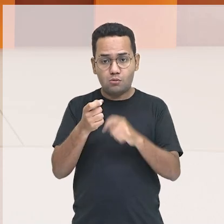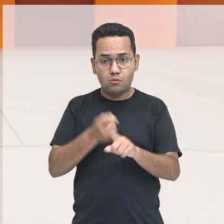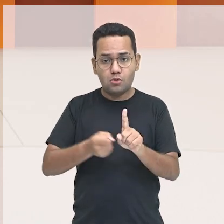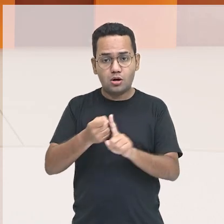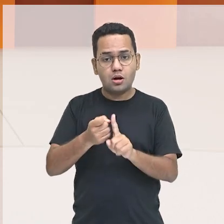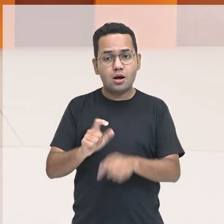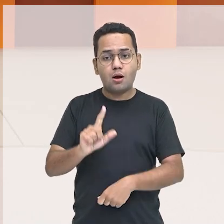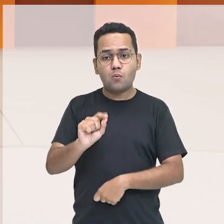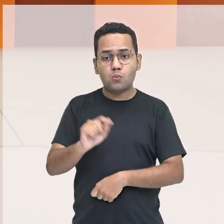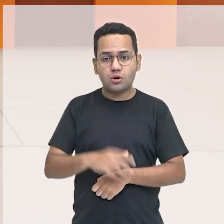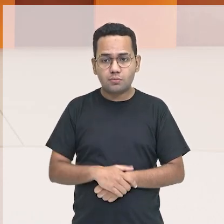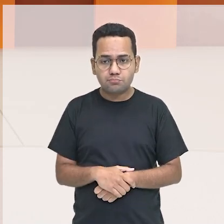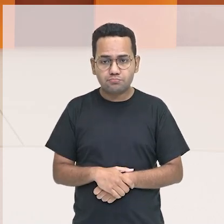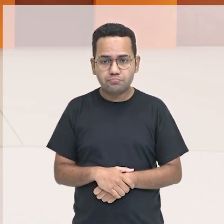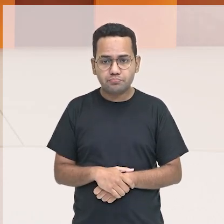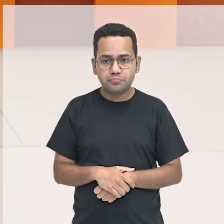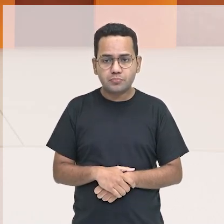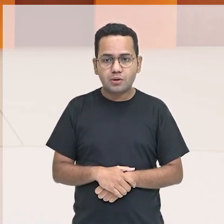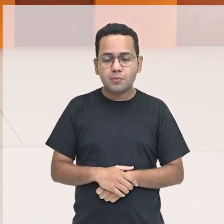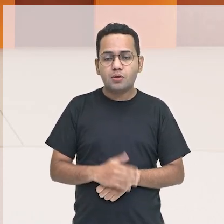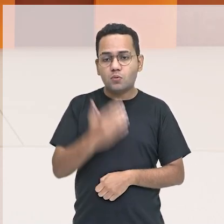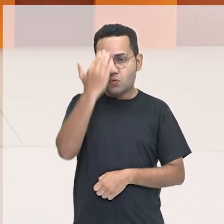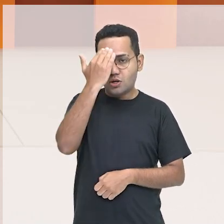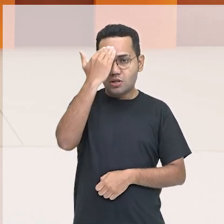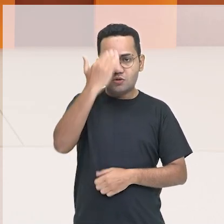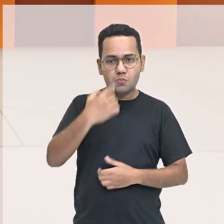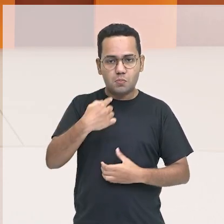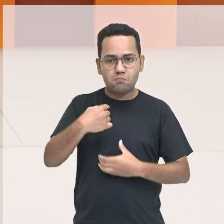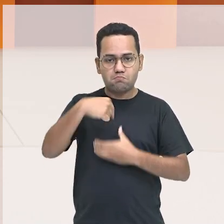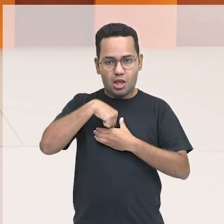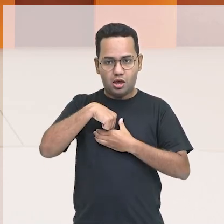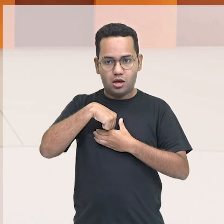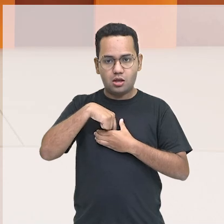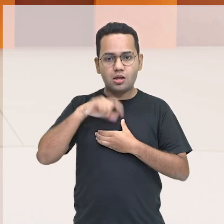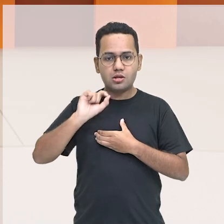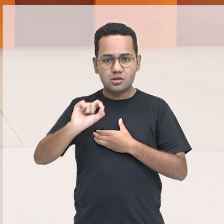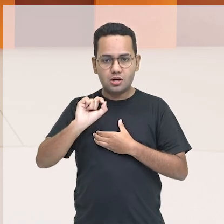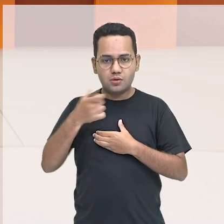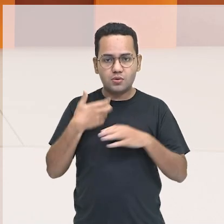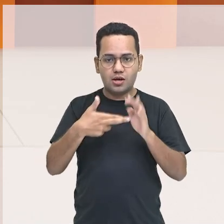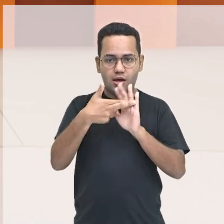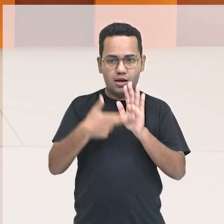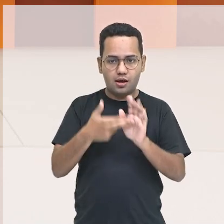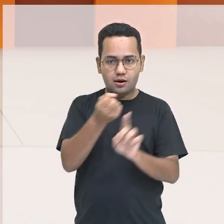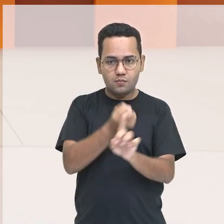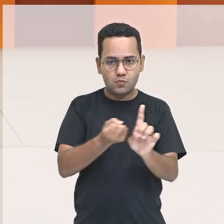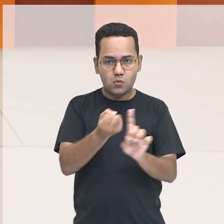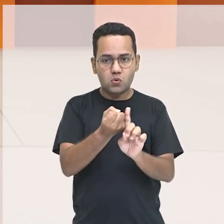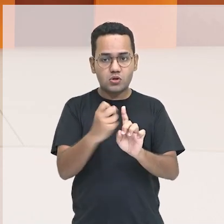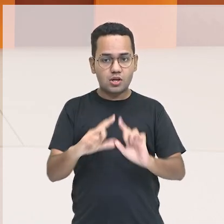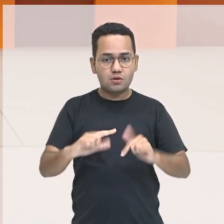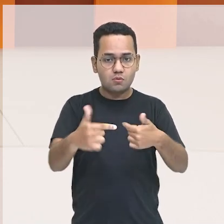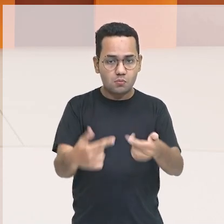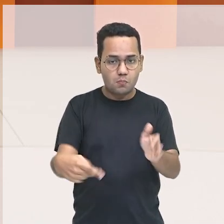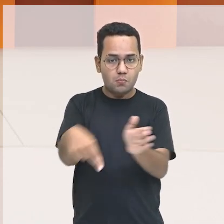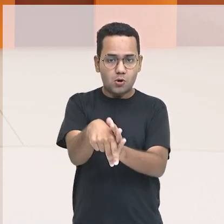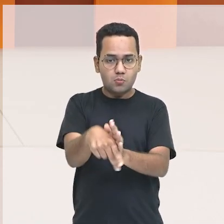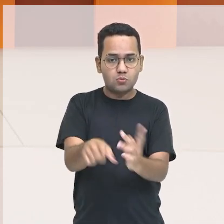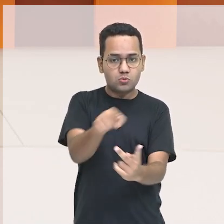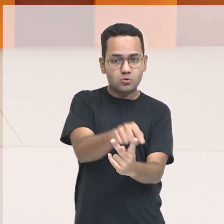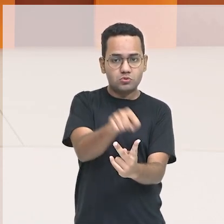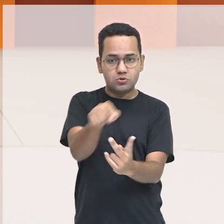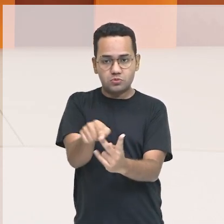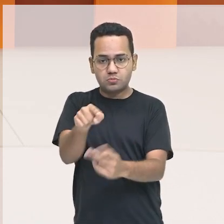interiorização das normas e regras sociais com base em dois mecanismos, os chamados formais,